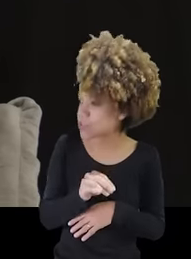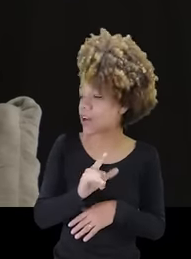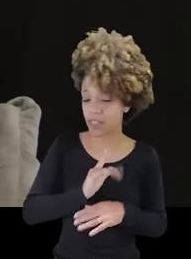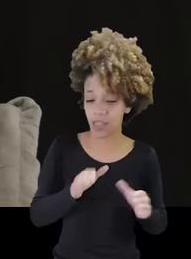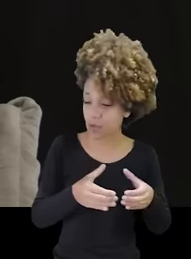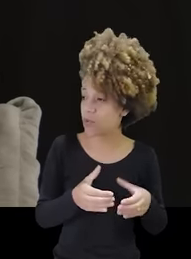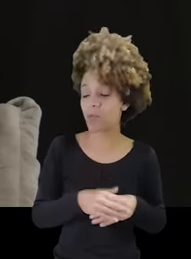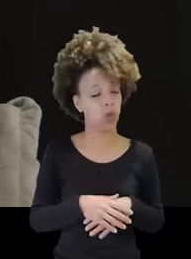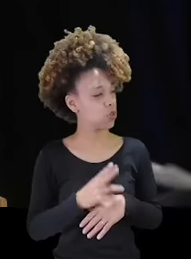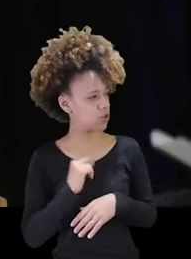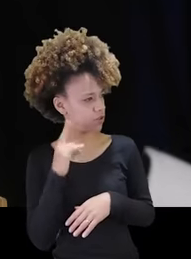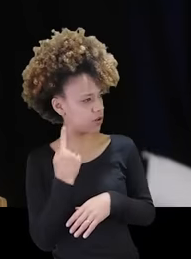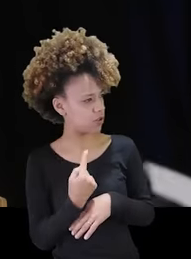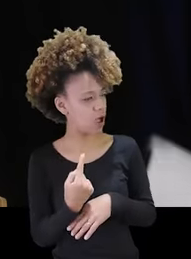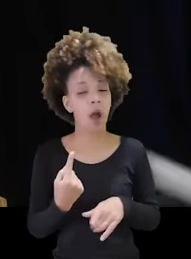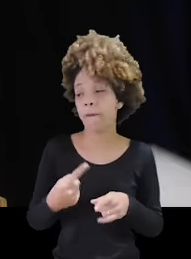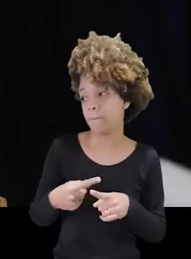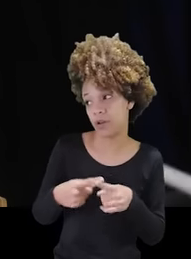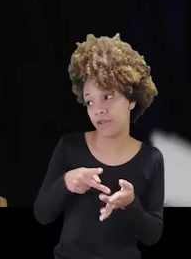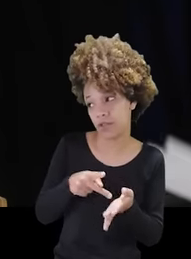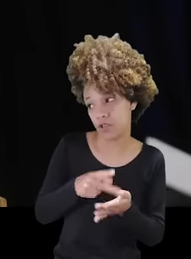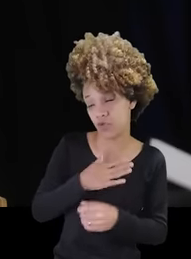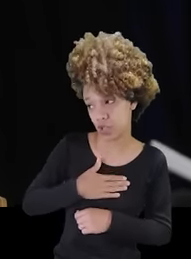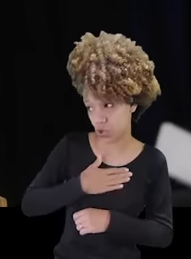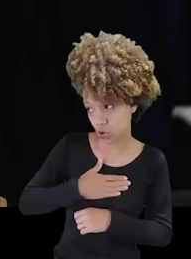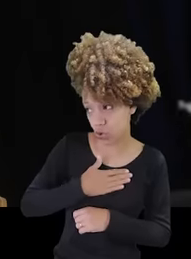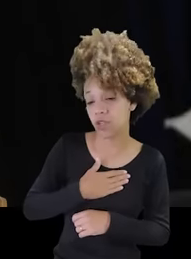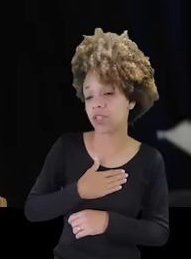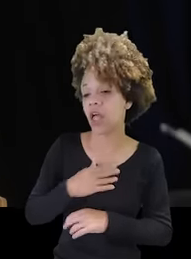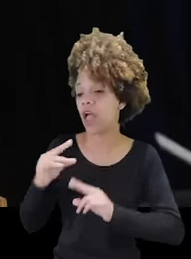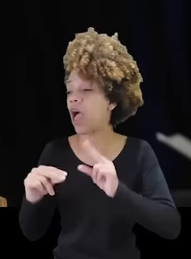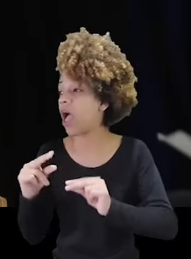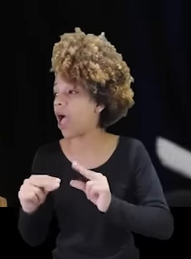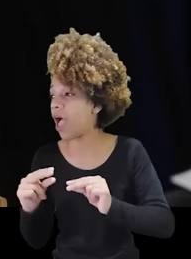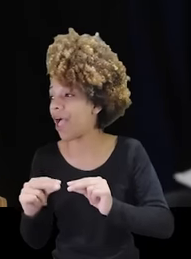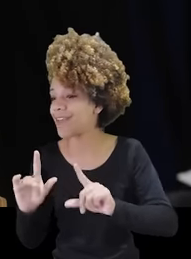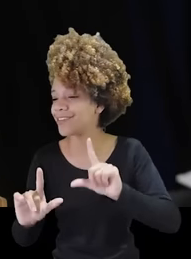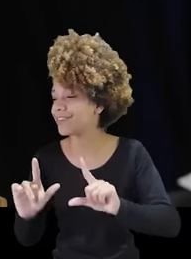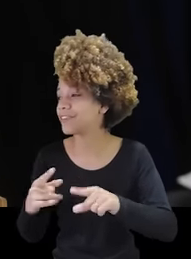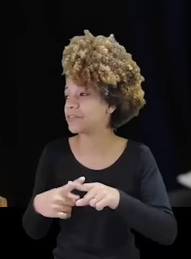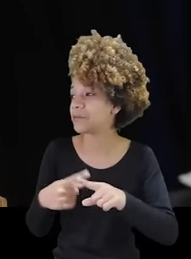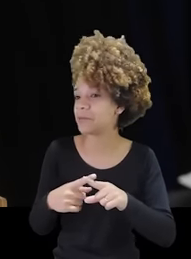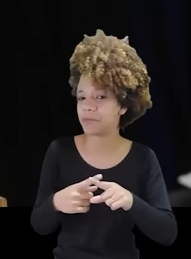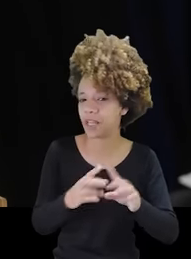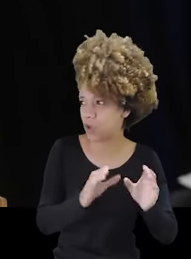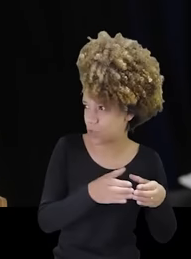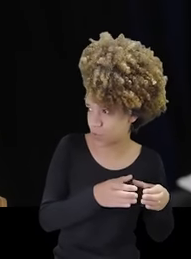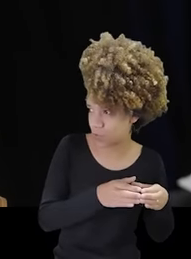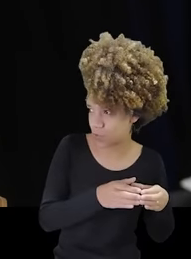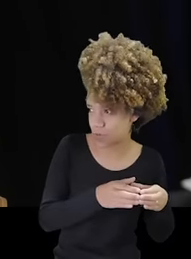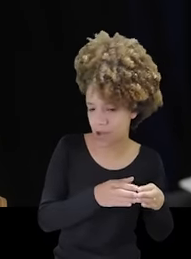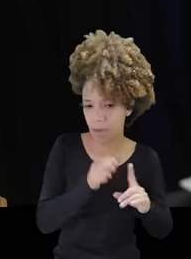tem um grupo porque na verdade o que o pessoal gosta muito aí para os dramas porque isso leva o seu grupo